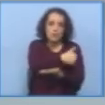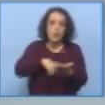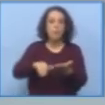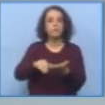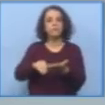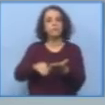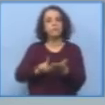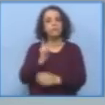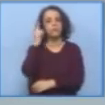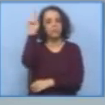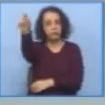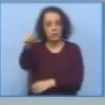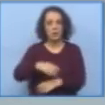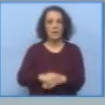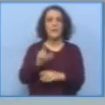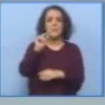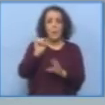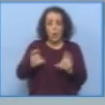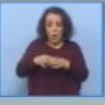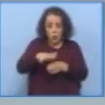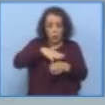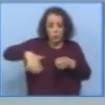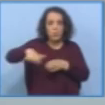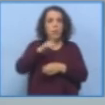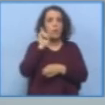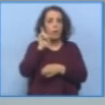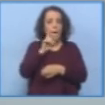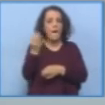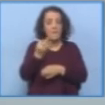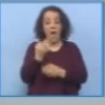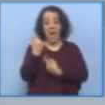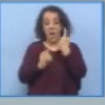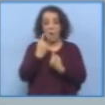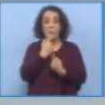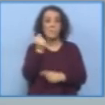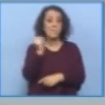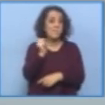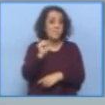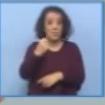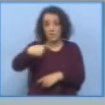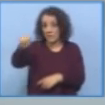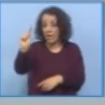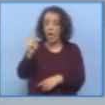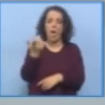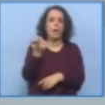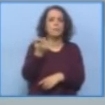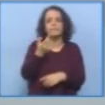uma participação até das comunidades que era muito importante, era que mesmo alguns que não pudessem ir por quaisquer outros